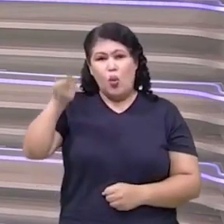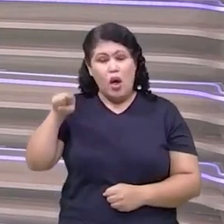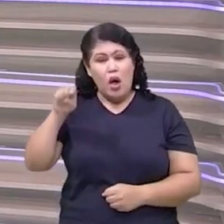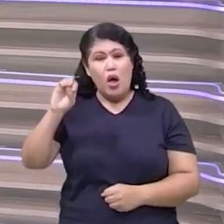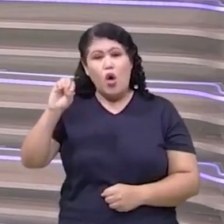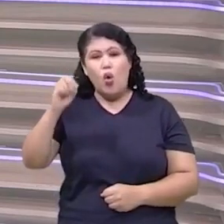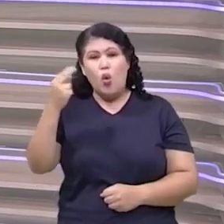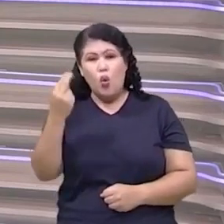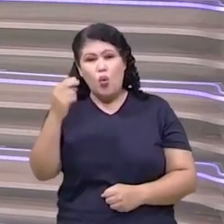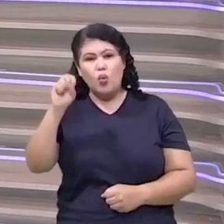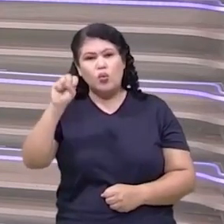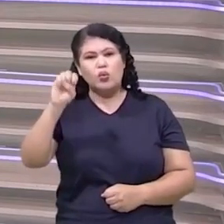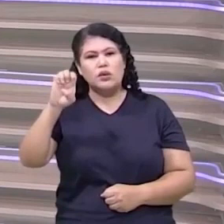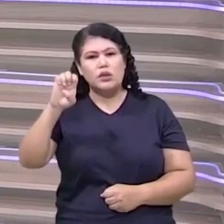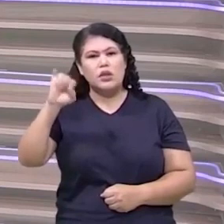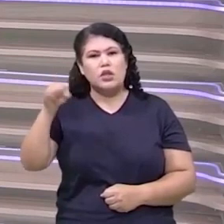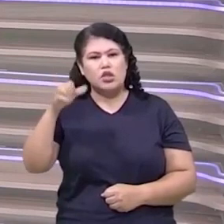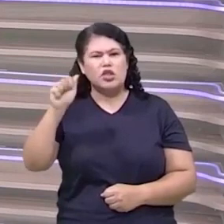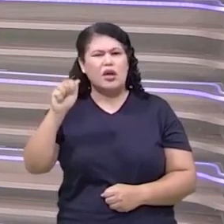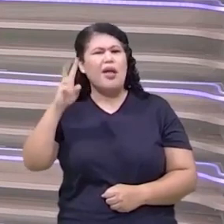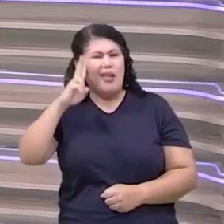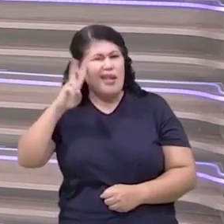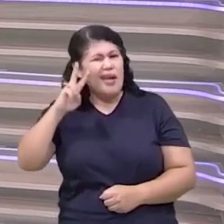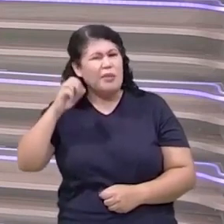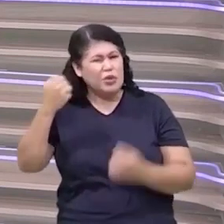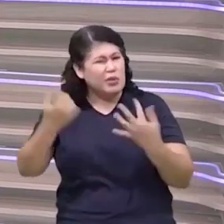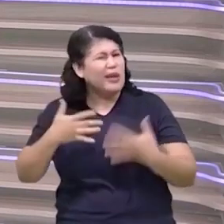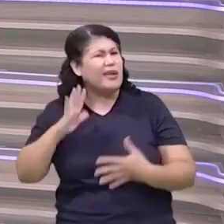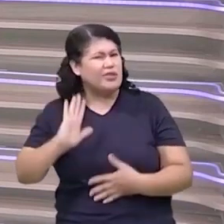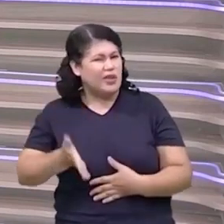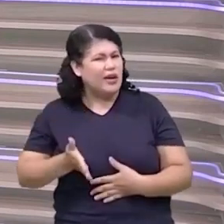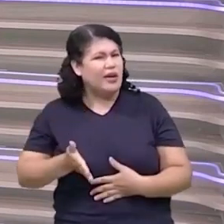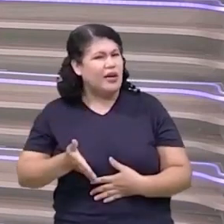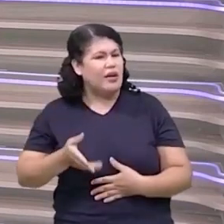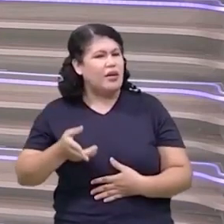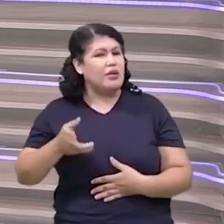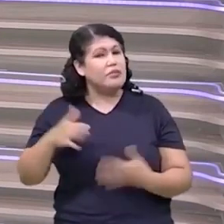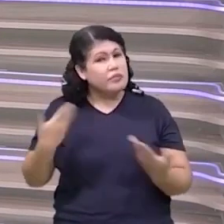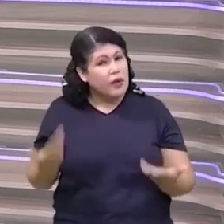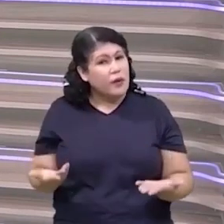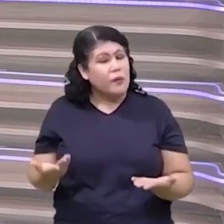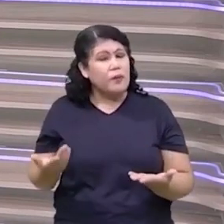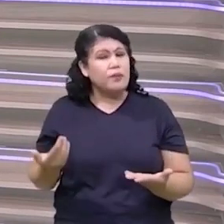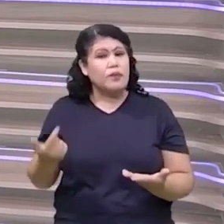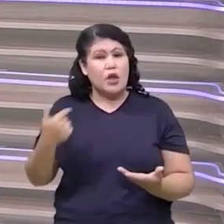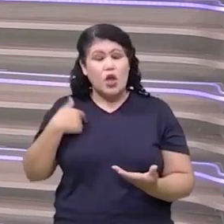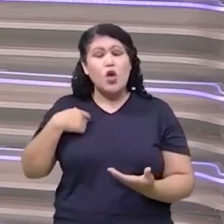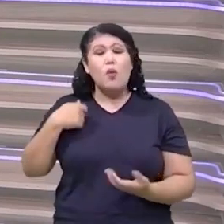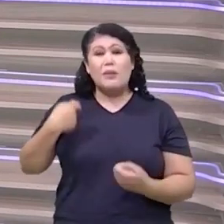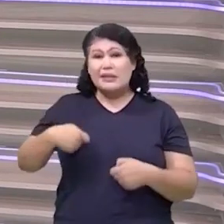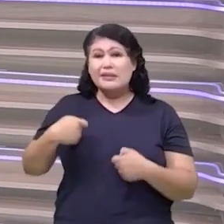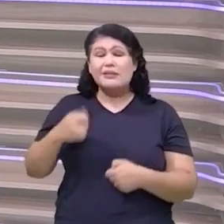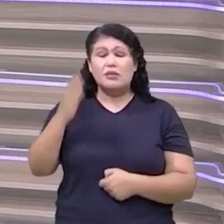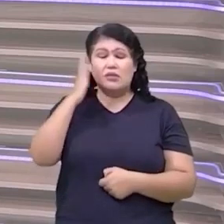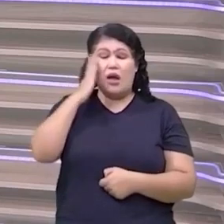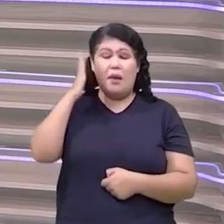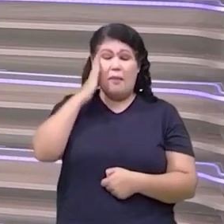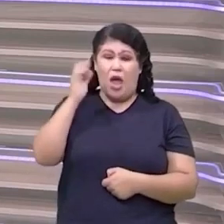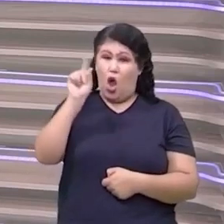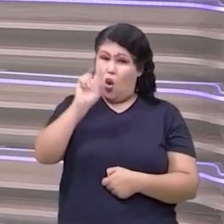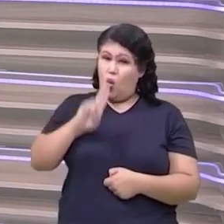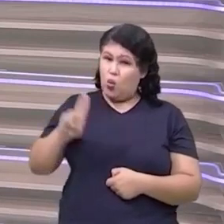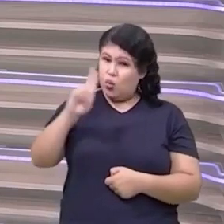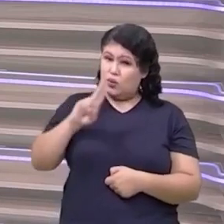seja, lembra que a gente conversou? Então, é aquela situação. Eu sei como aplica, eu sei da forma